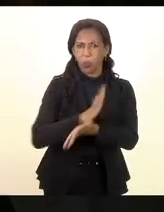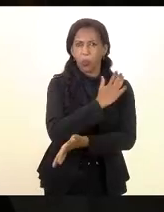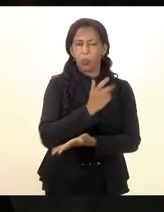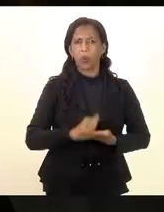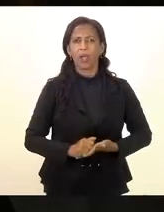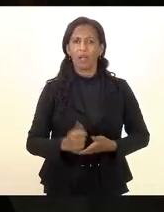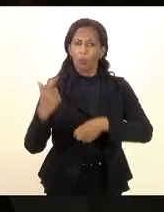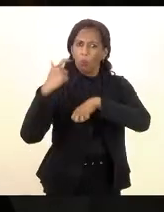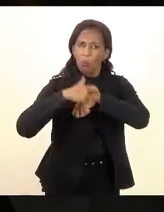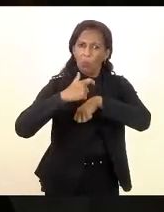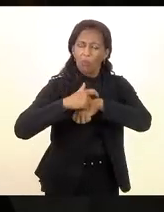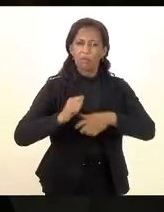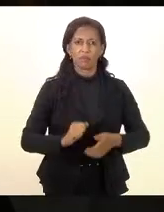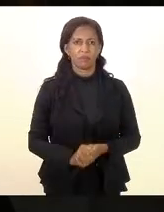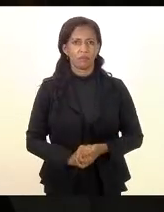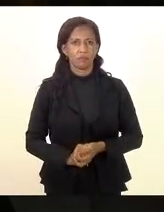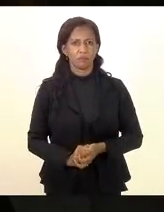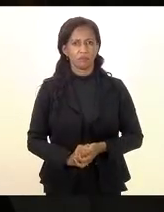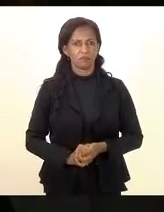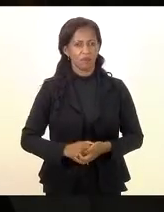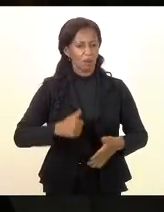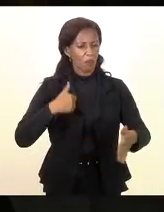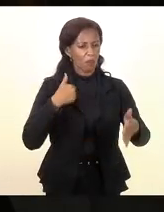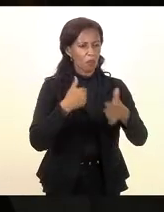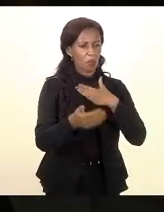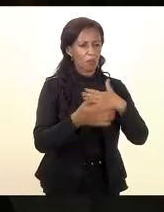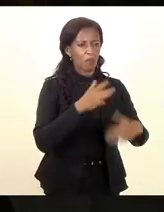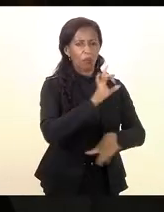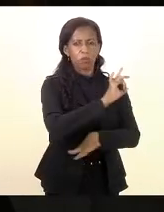o momento doa quem doer